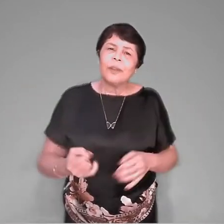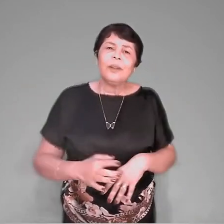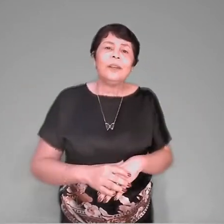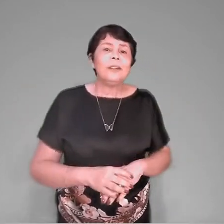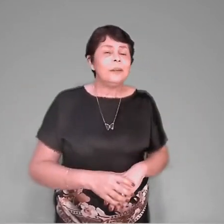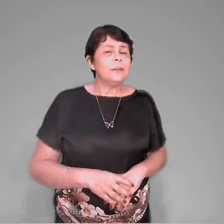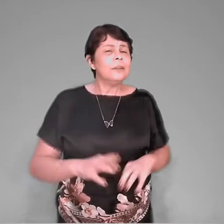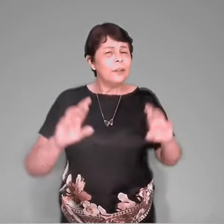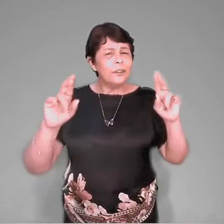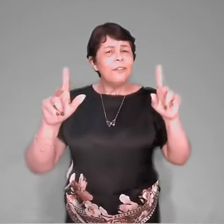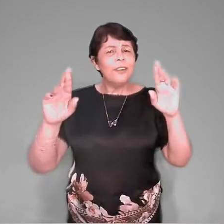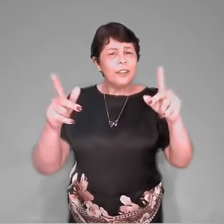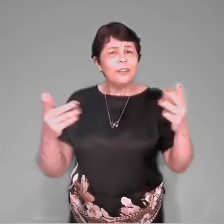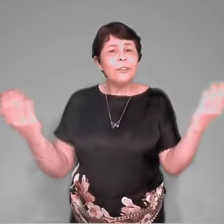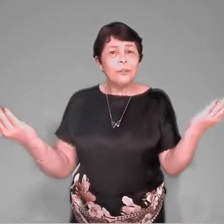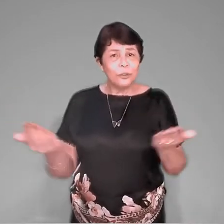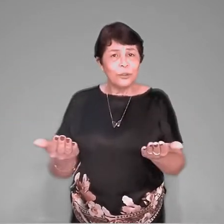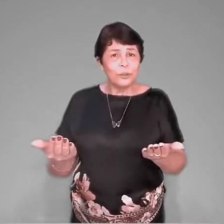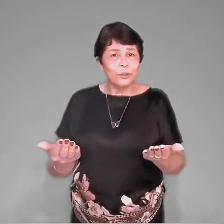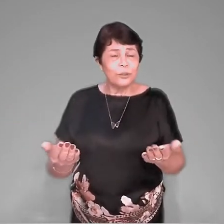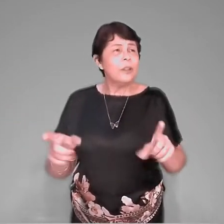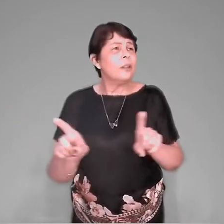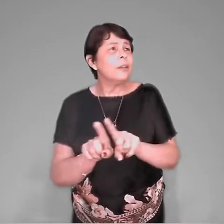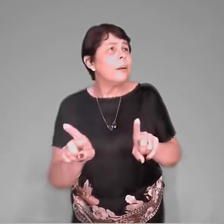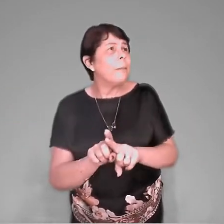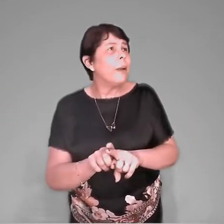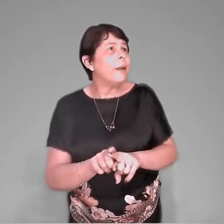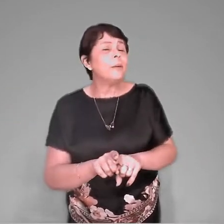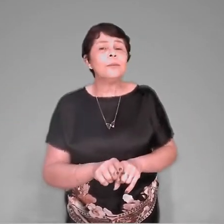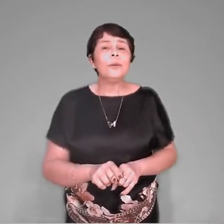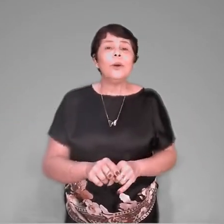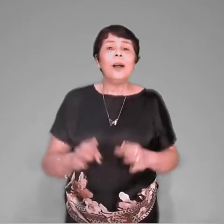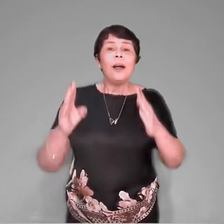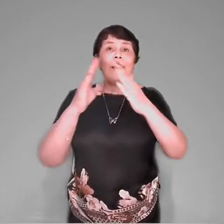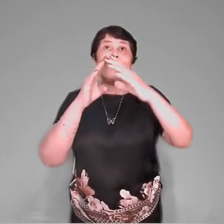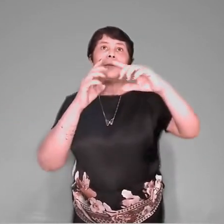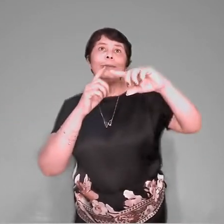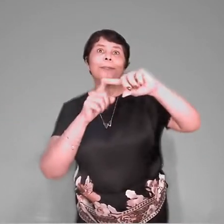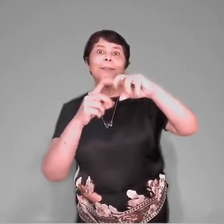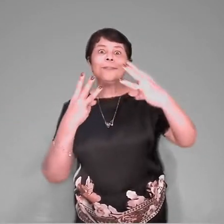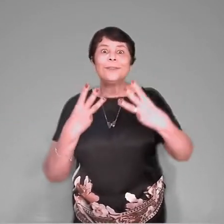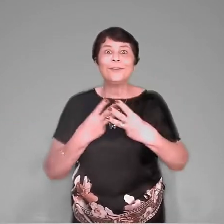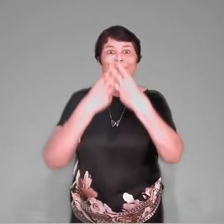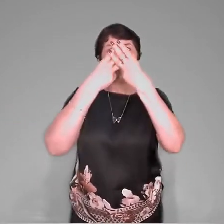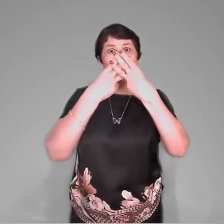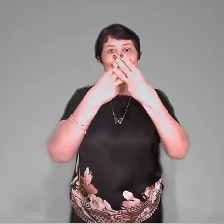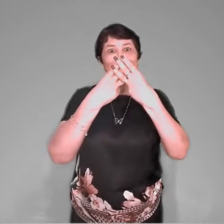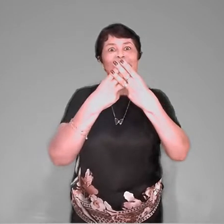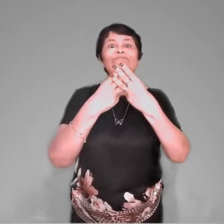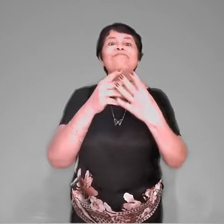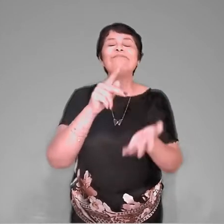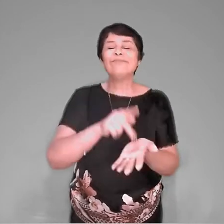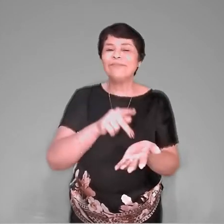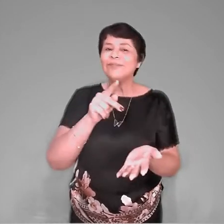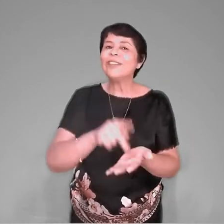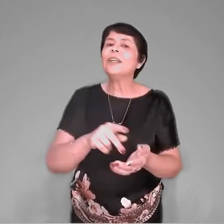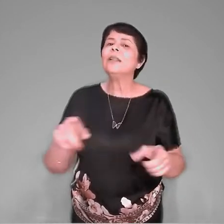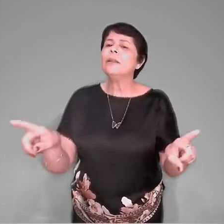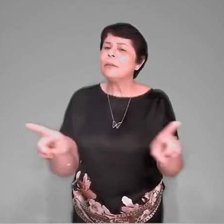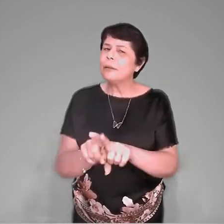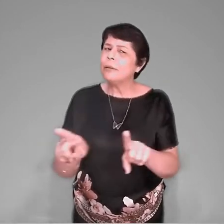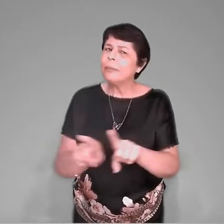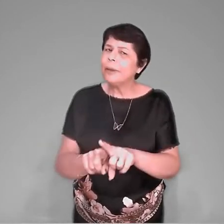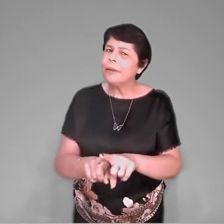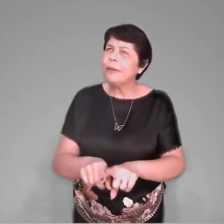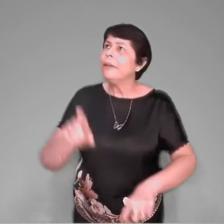de Salomão, grande templo, maravilhoso templo de Salomão, muito diferente daquilo. O templo depois restaurado